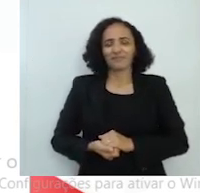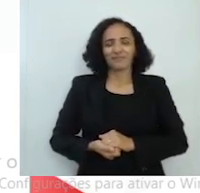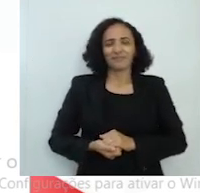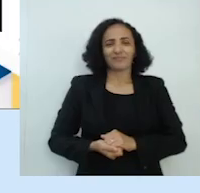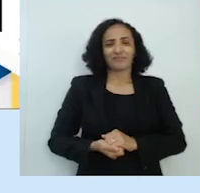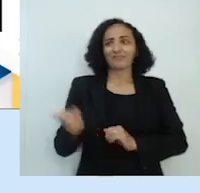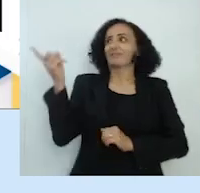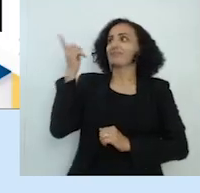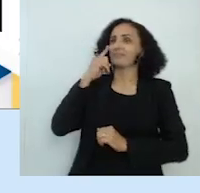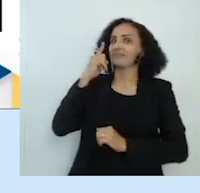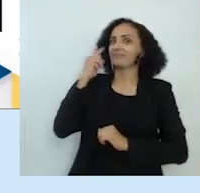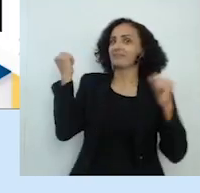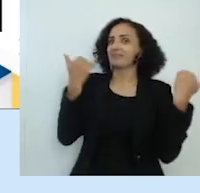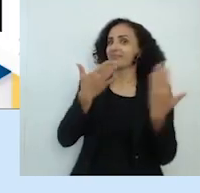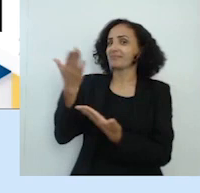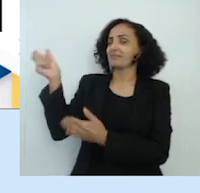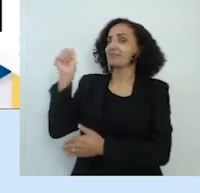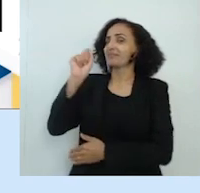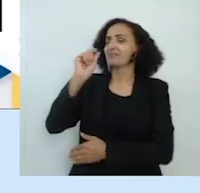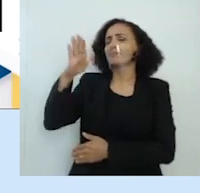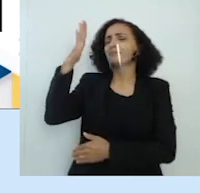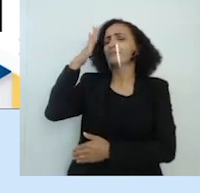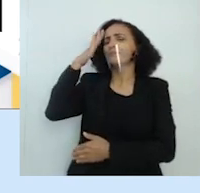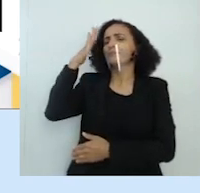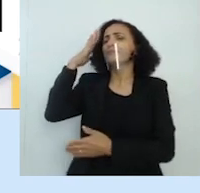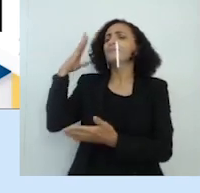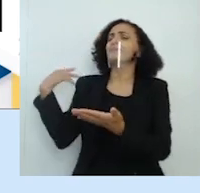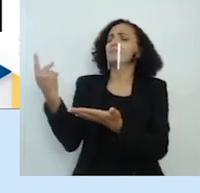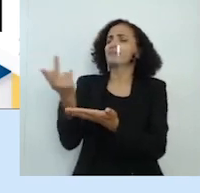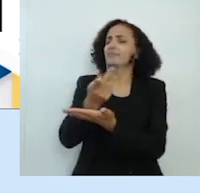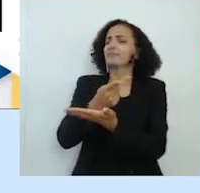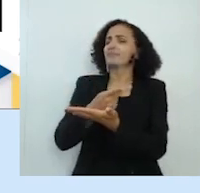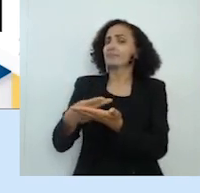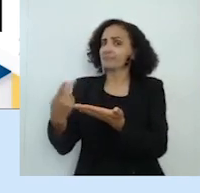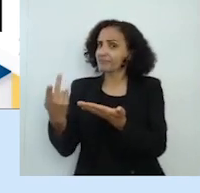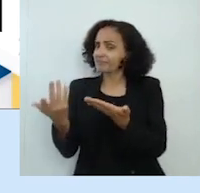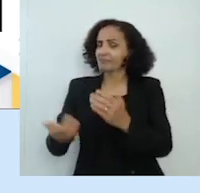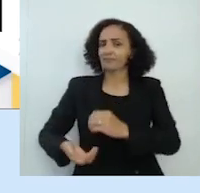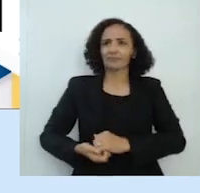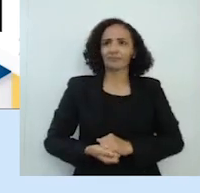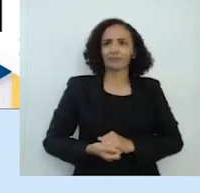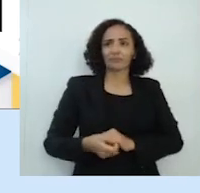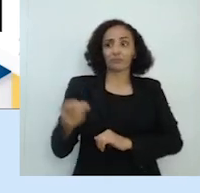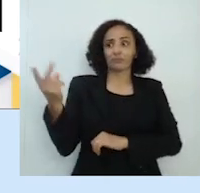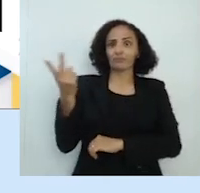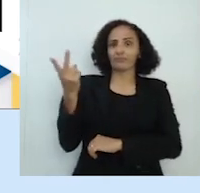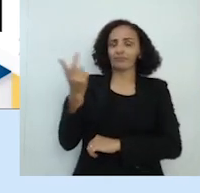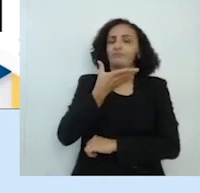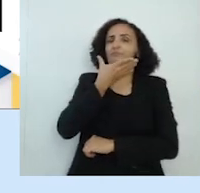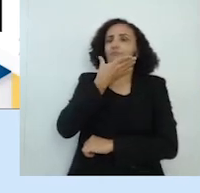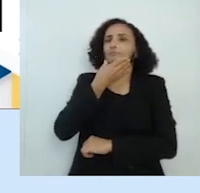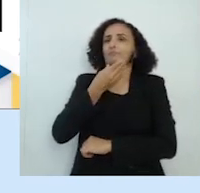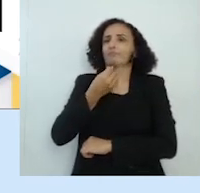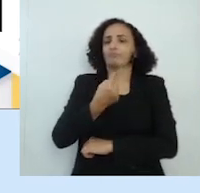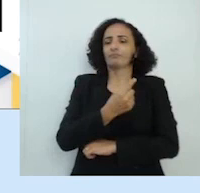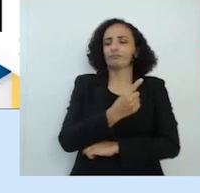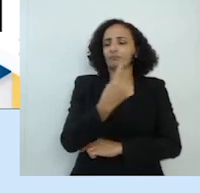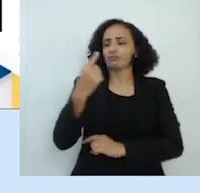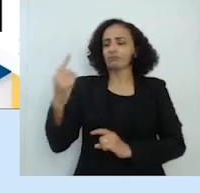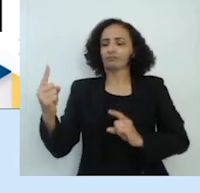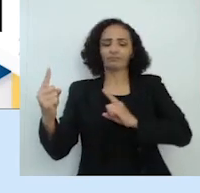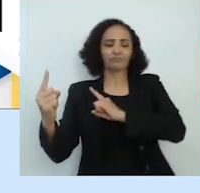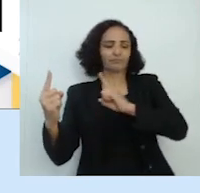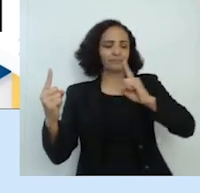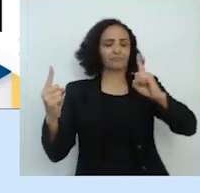uma olhada, o que vocês verem aí? Os dois homens, de cada uma ponta de um lençol mais